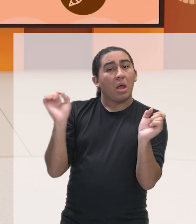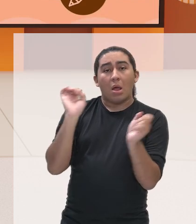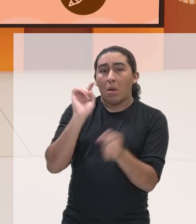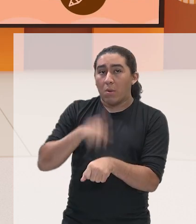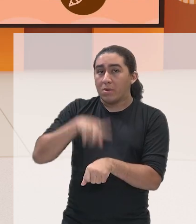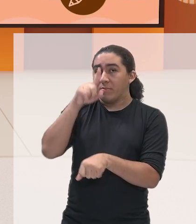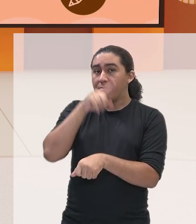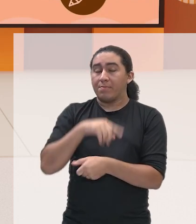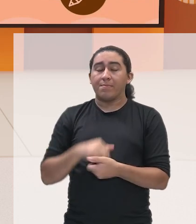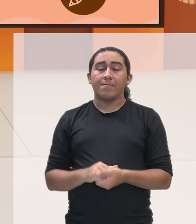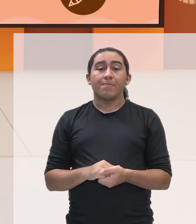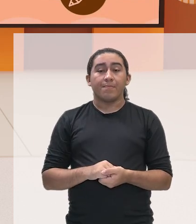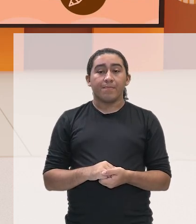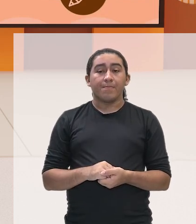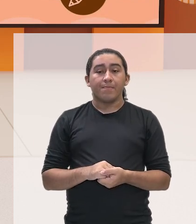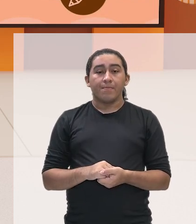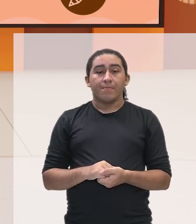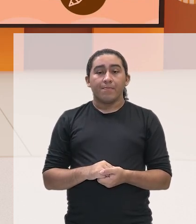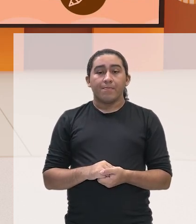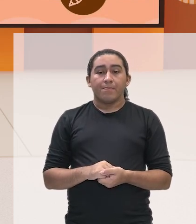refutada, né? Você vai refutar. Vejam,